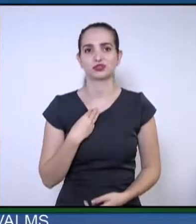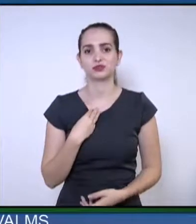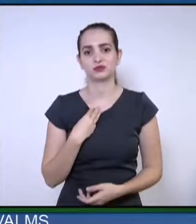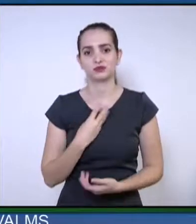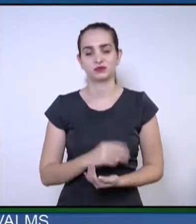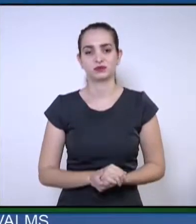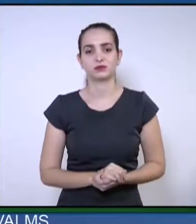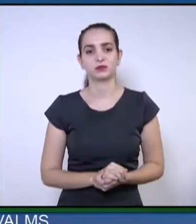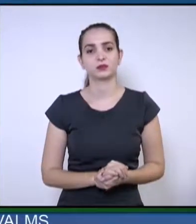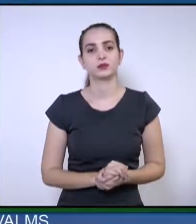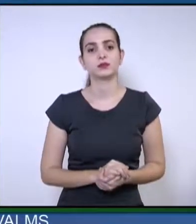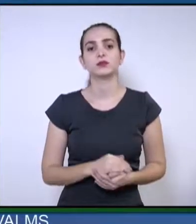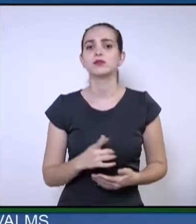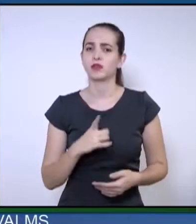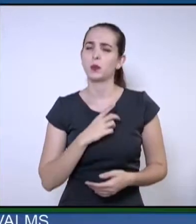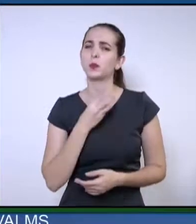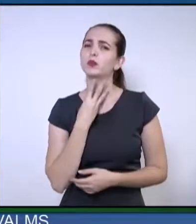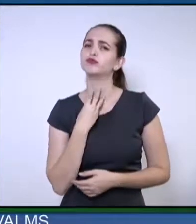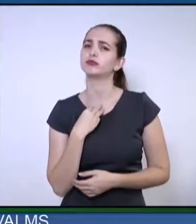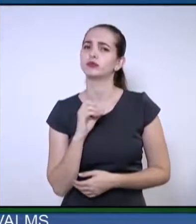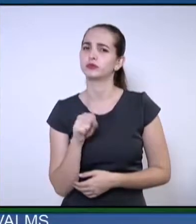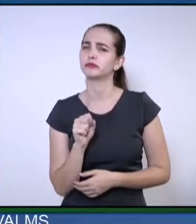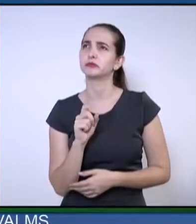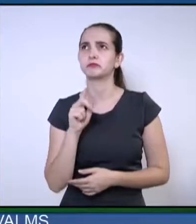Aliás, tem motivo, sim.